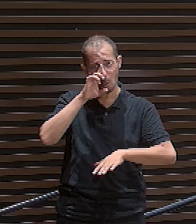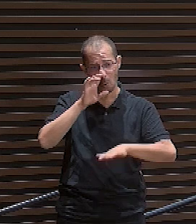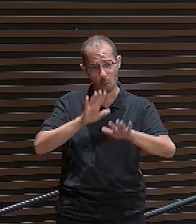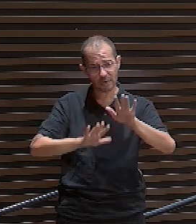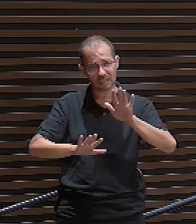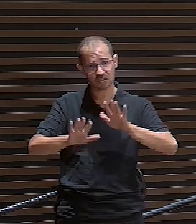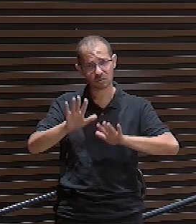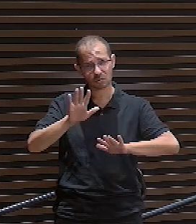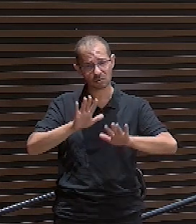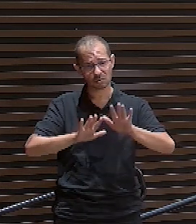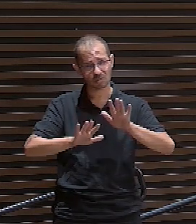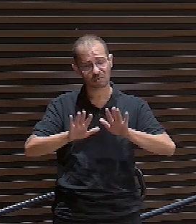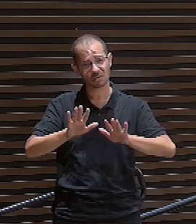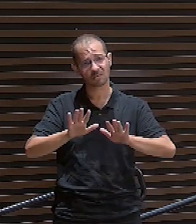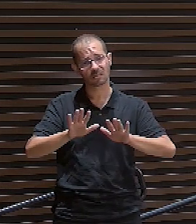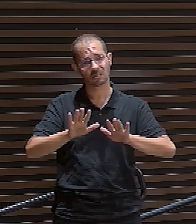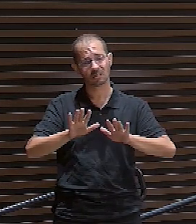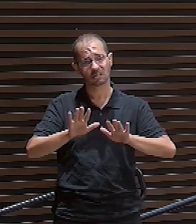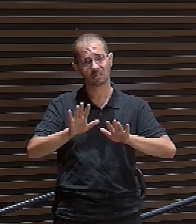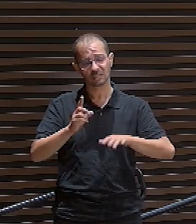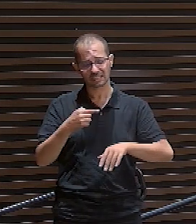de sermos